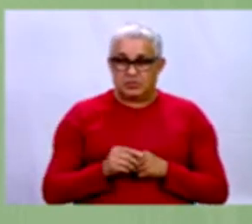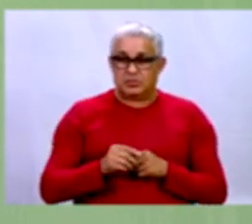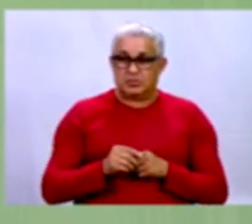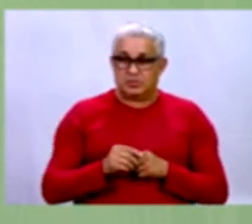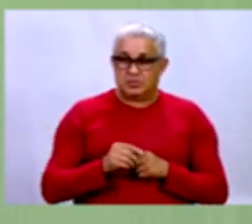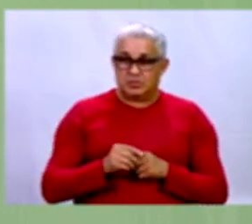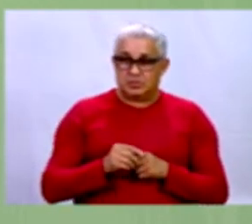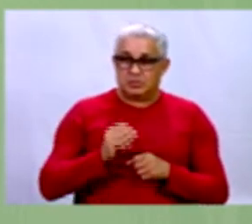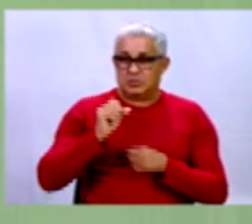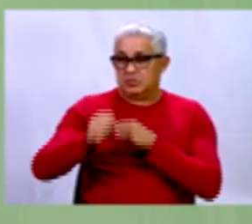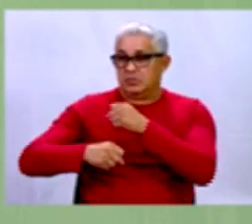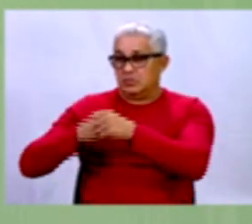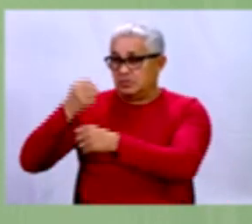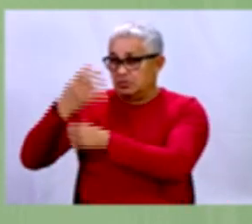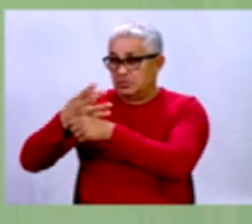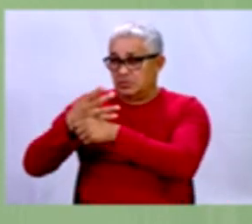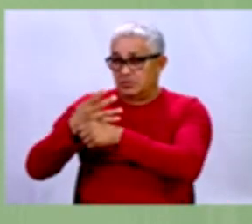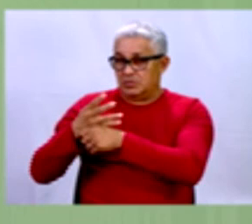ano, né?